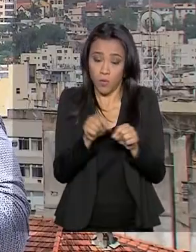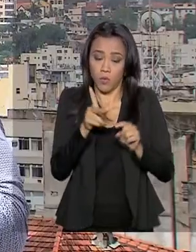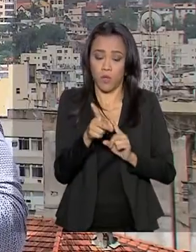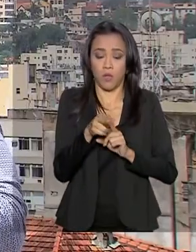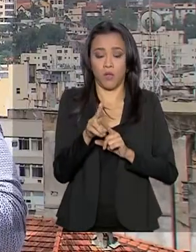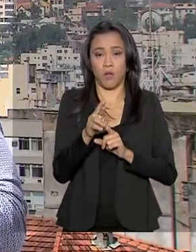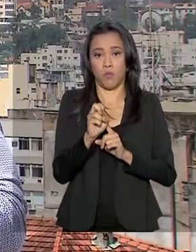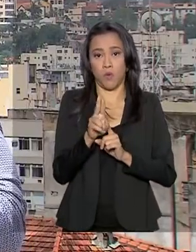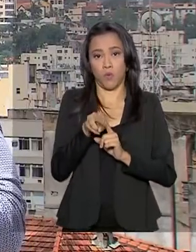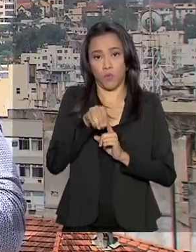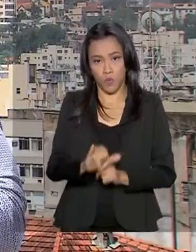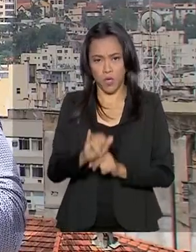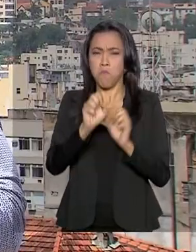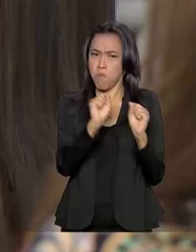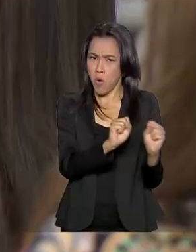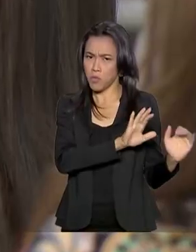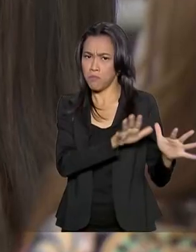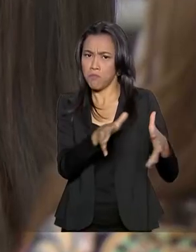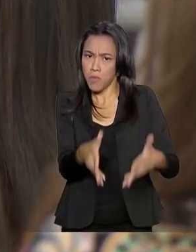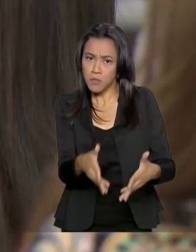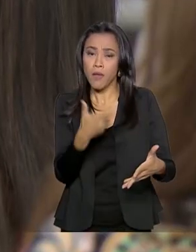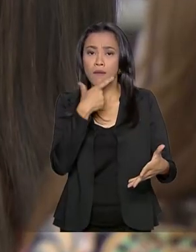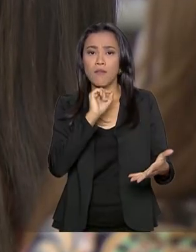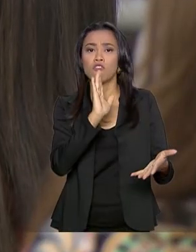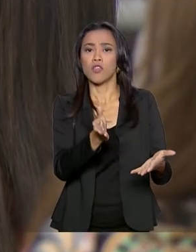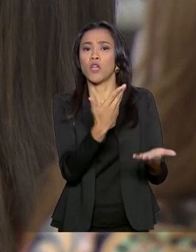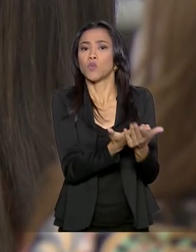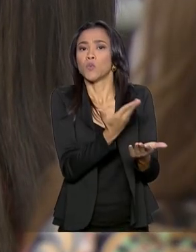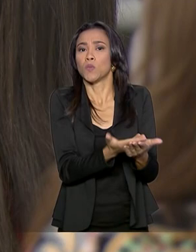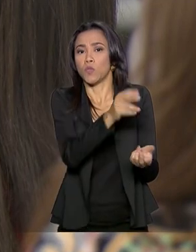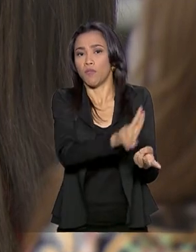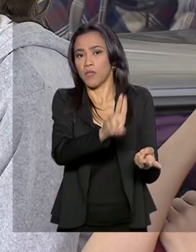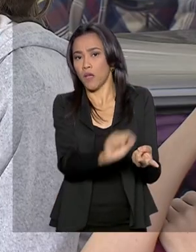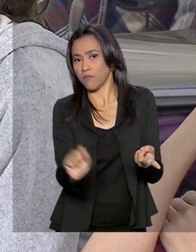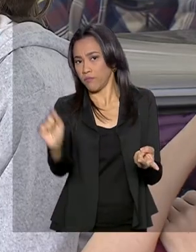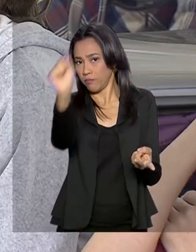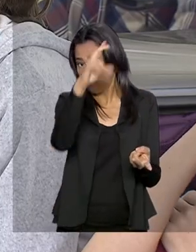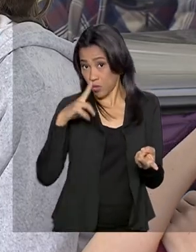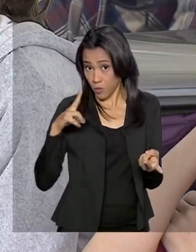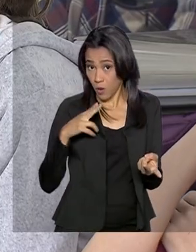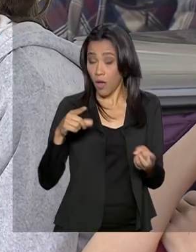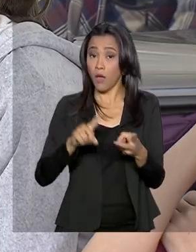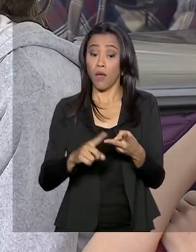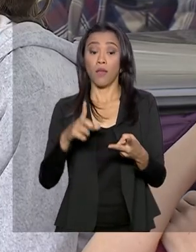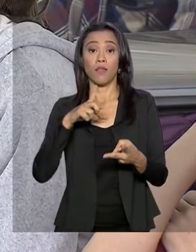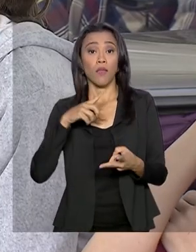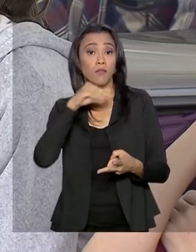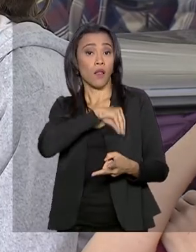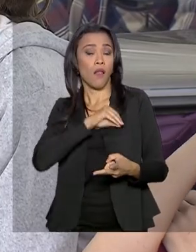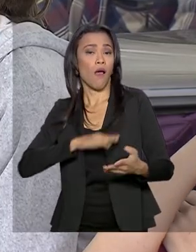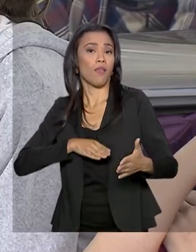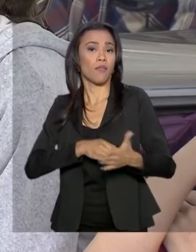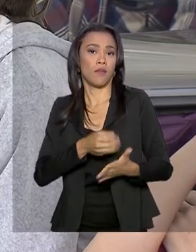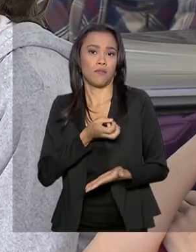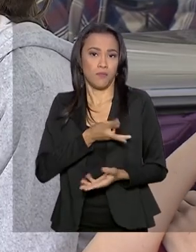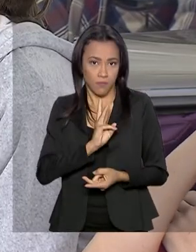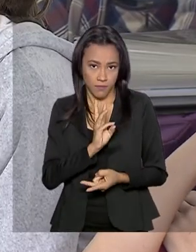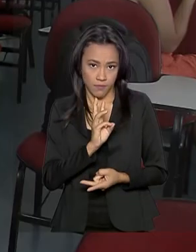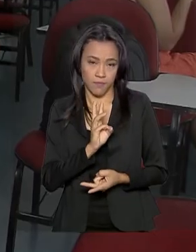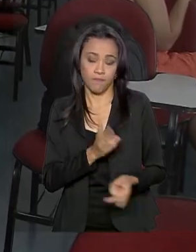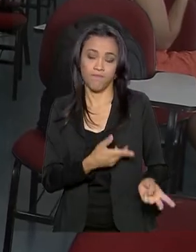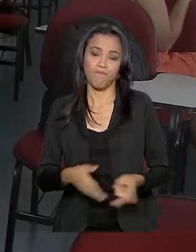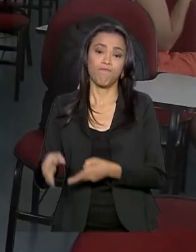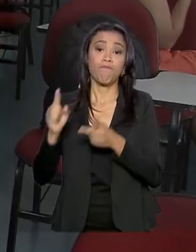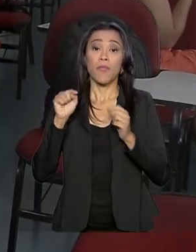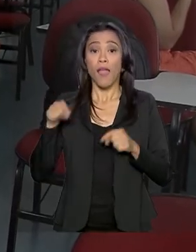estudantes matriculados em instituições privadas de ensino superior que tenham renda familiar per capita de até três salários mínimos